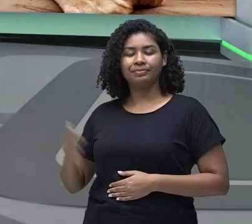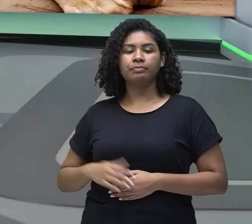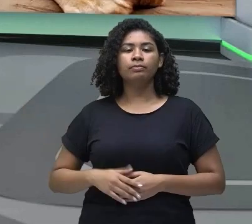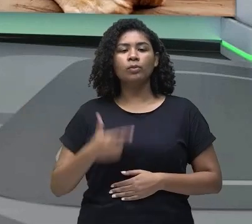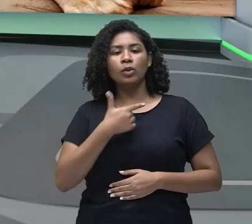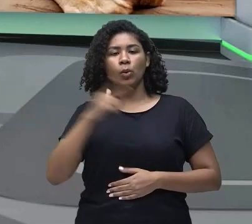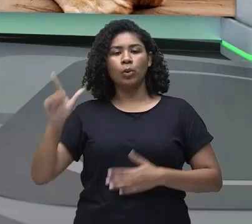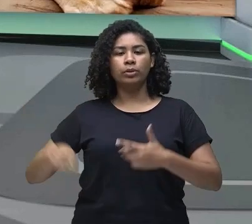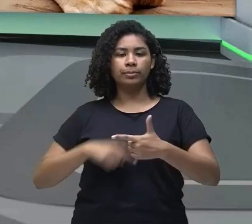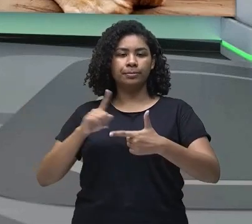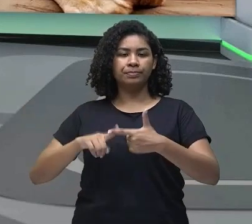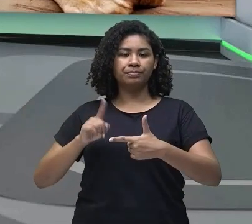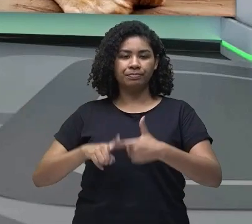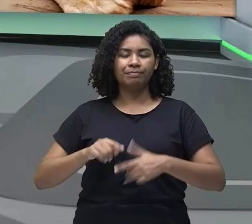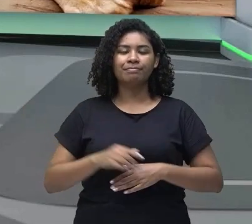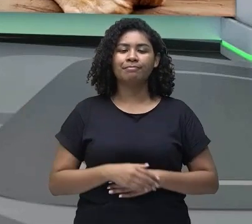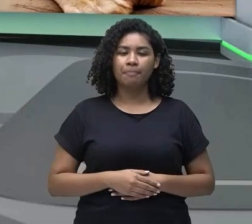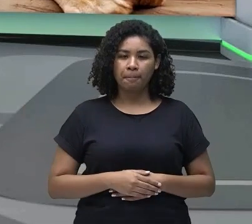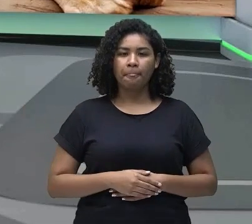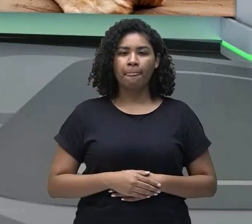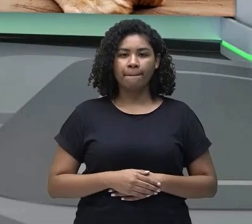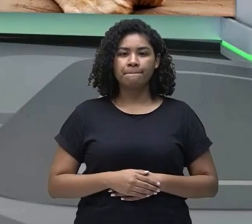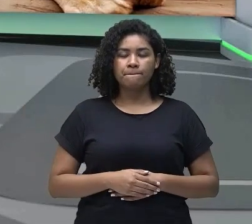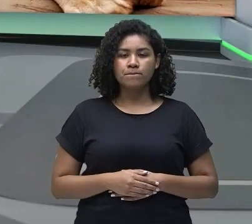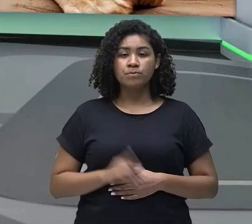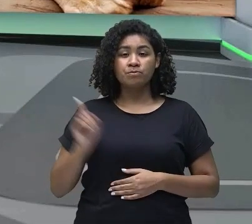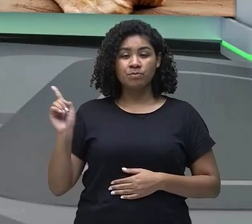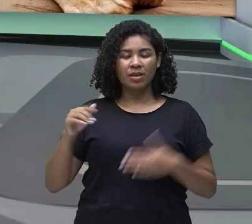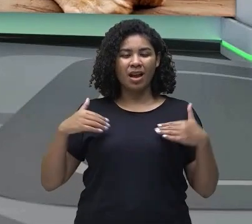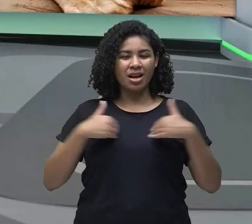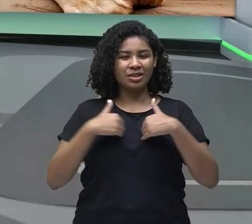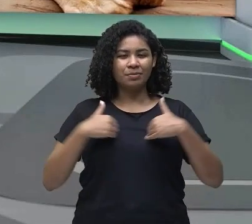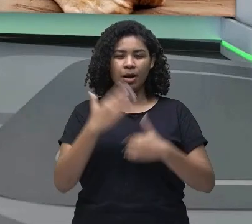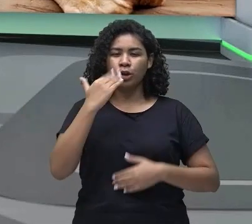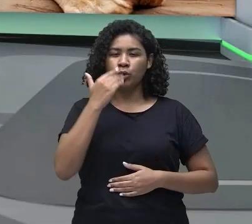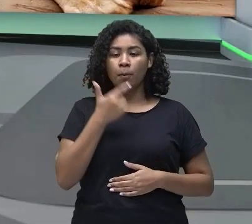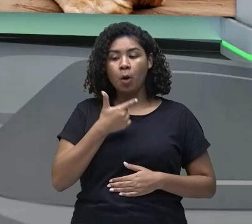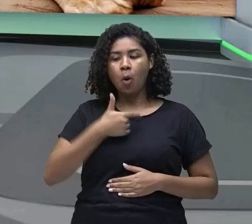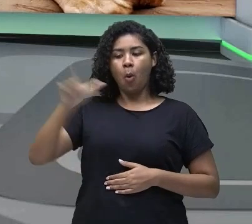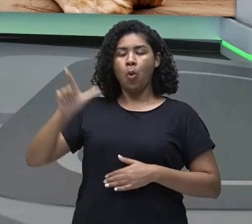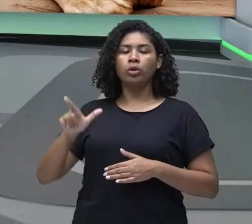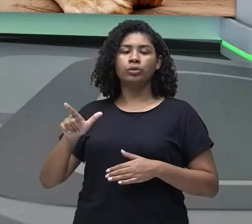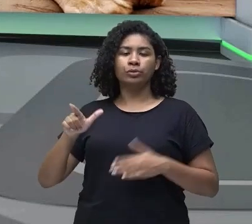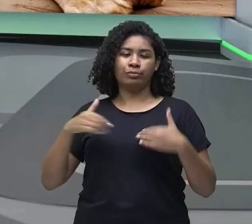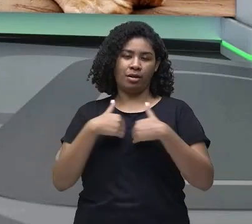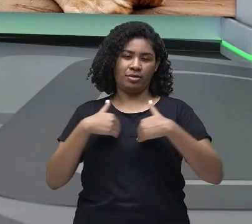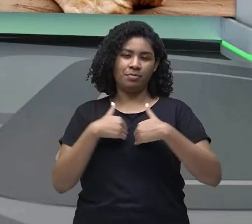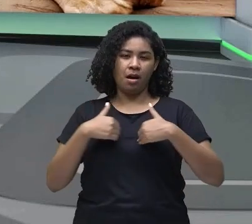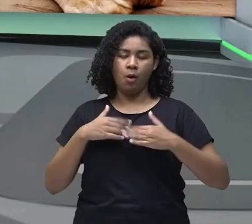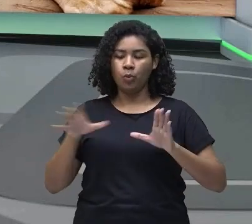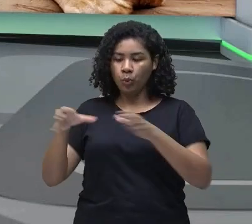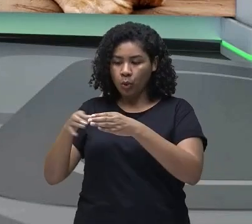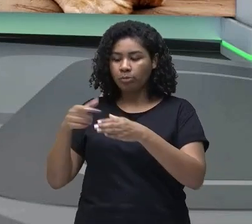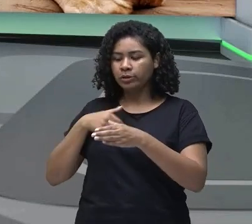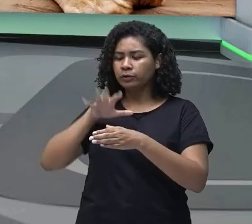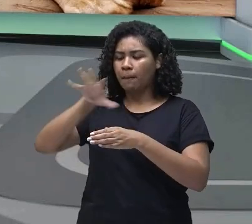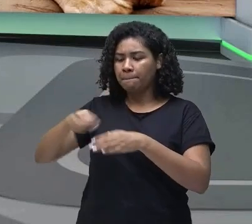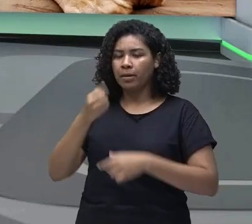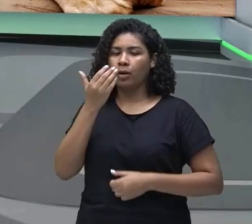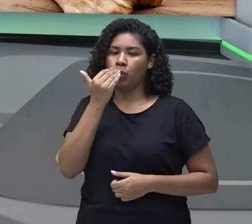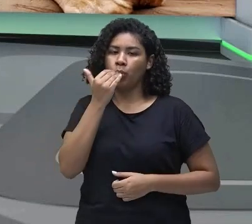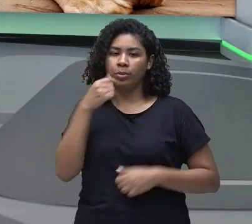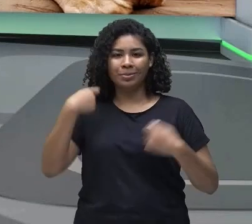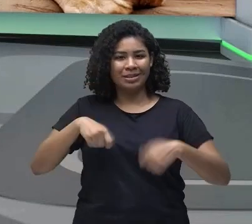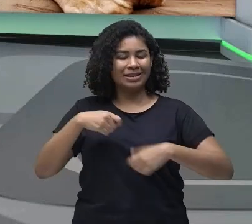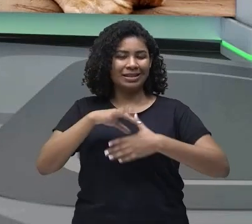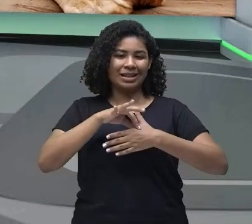classificação. Carnívoros são animais que se alimentam de outros animais e precisam de carne para sobreviver. A